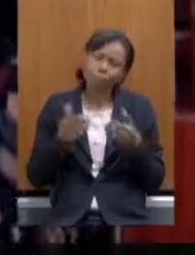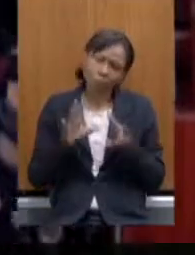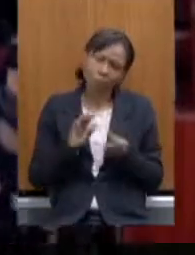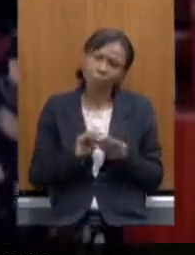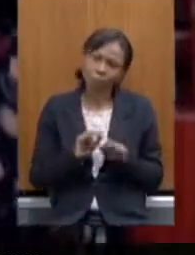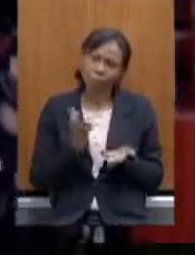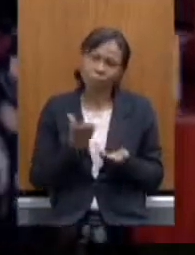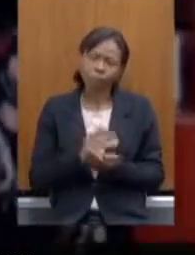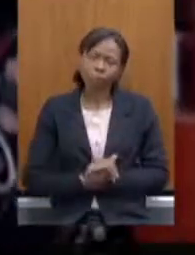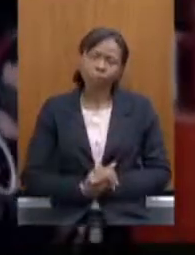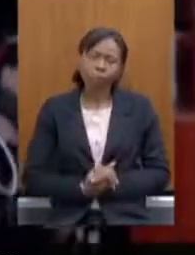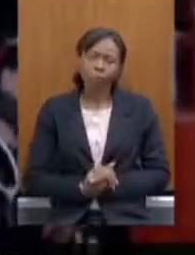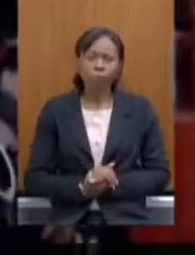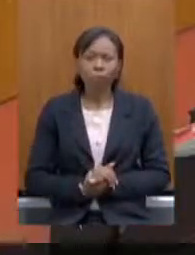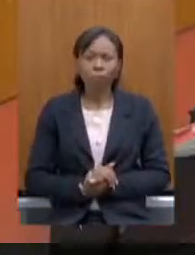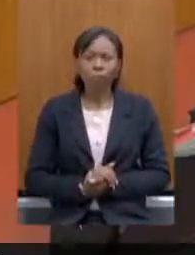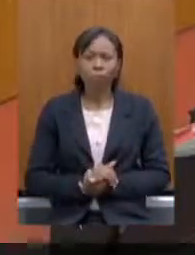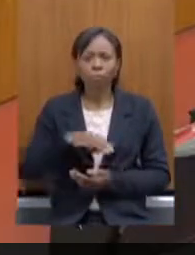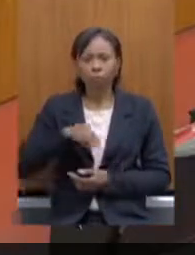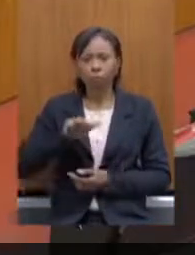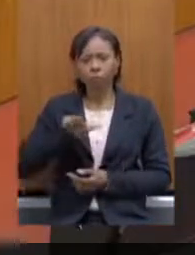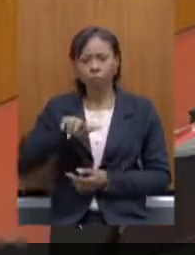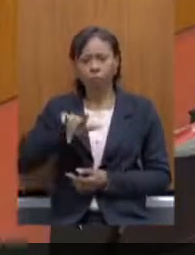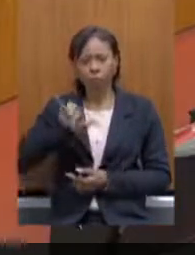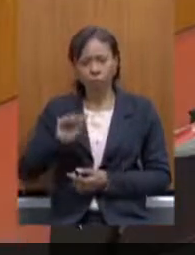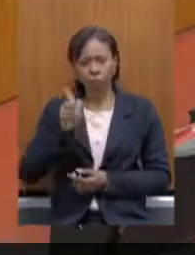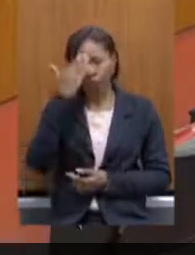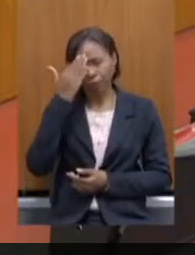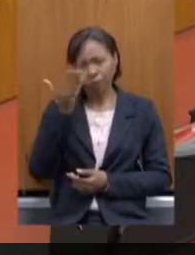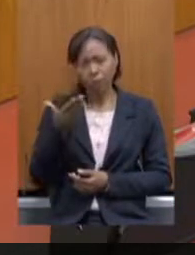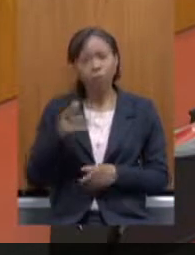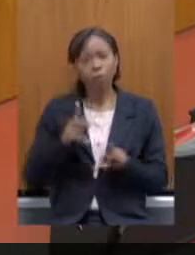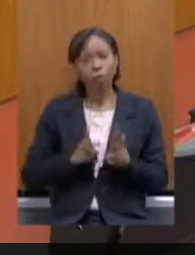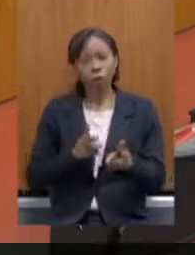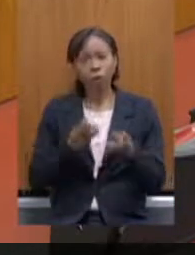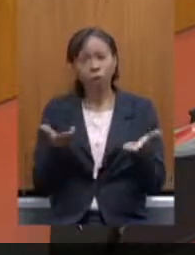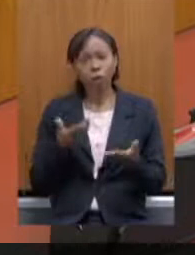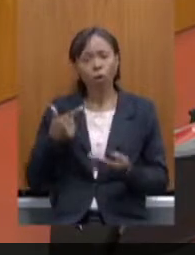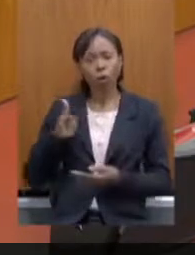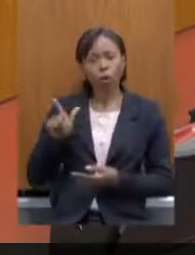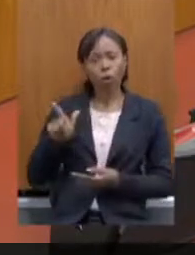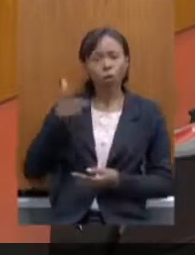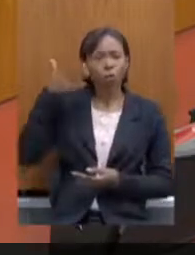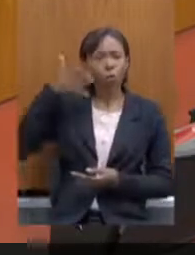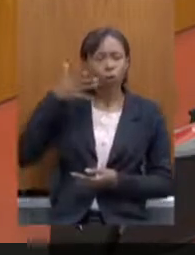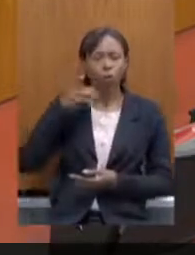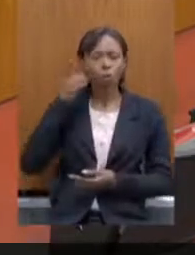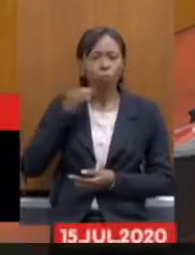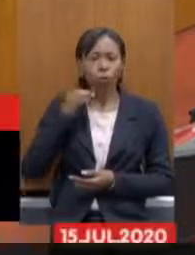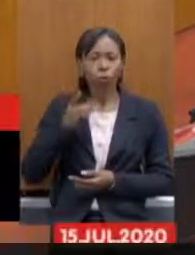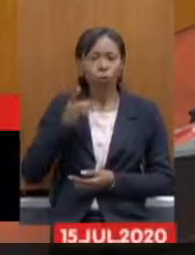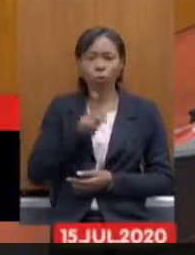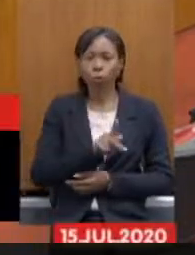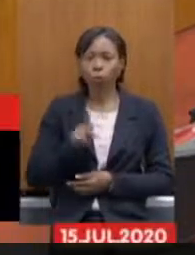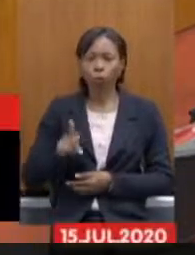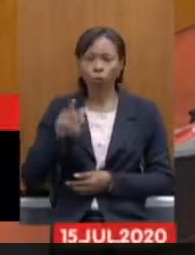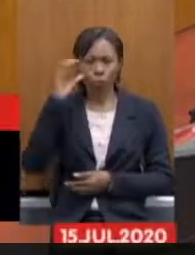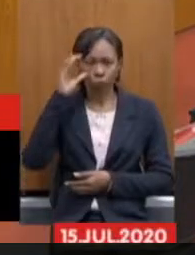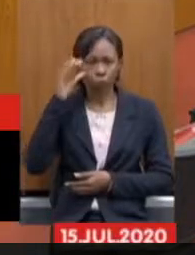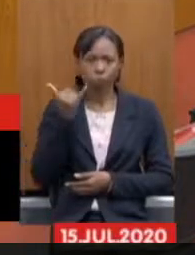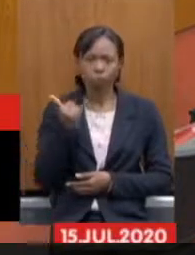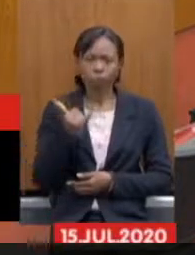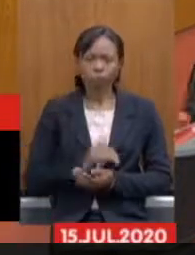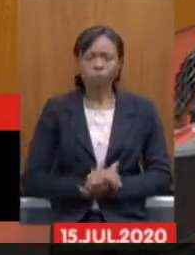presidente o empregado deputada marília campos dando sequência aqui o nosso próximo escrito deputado professor cleiton